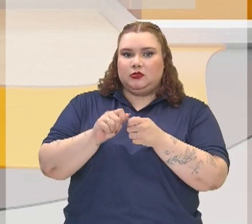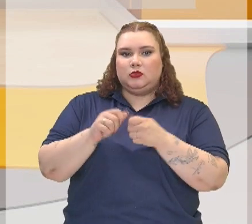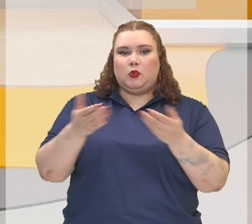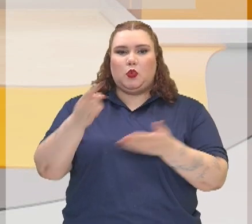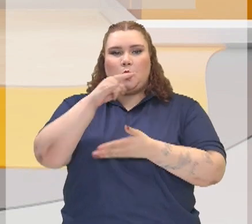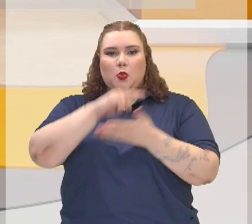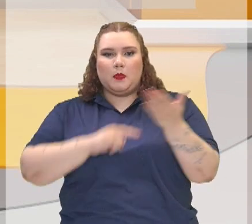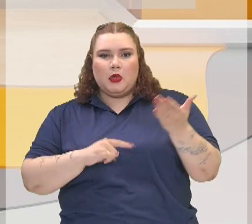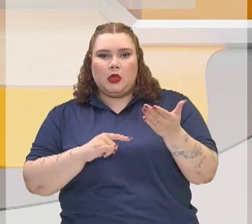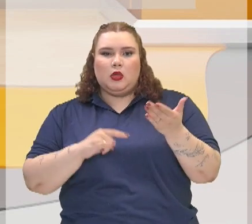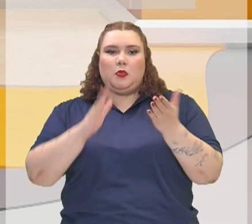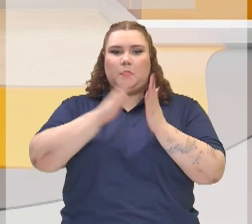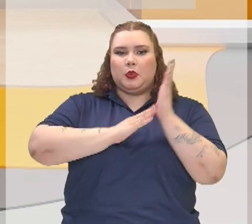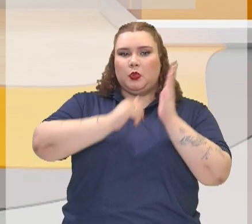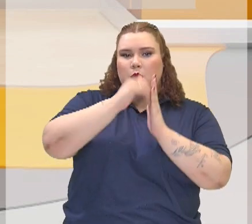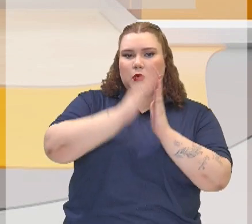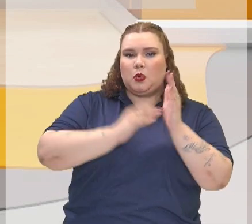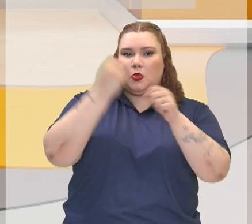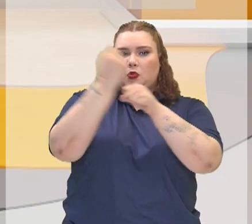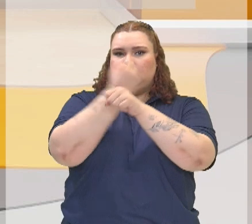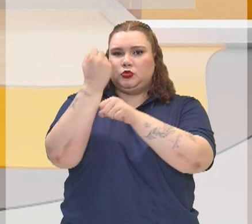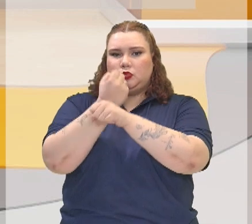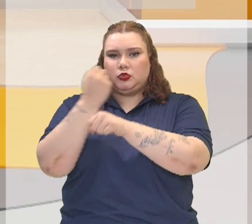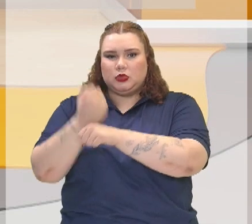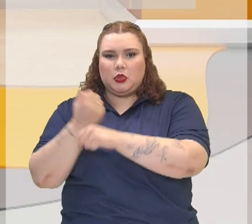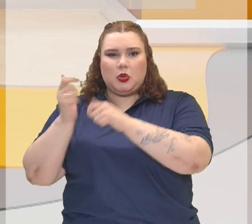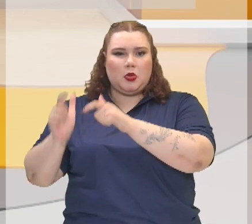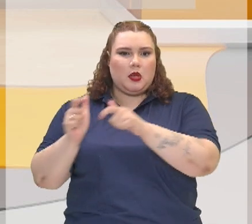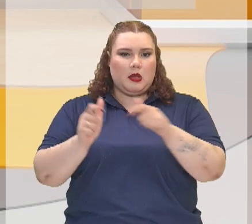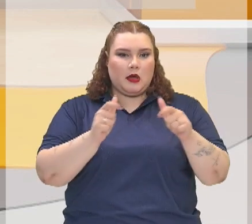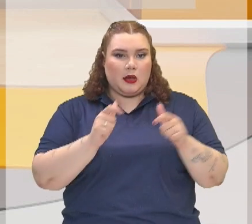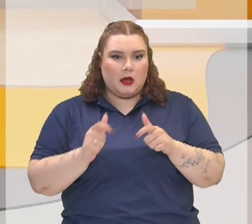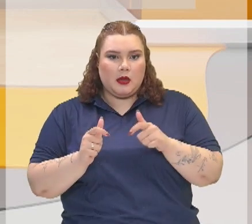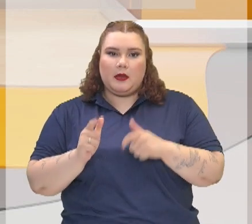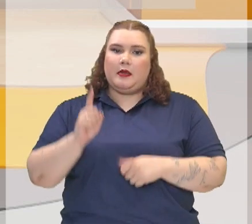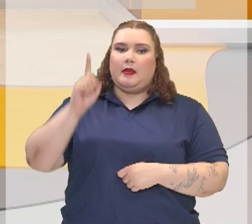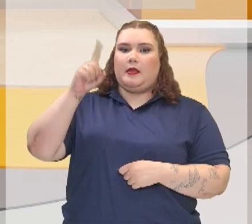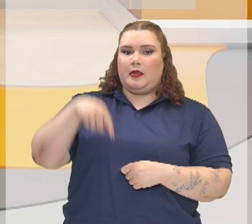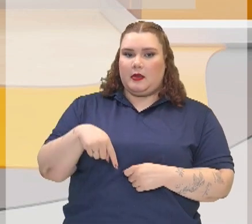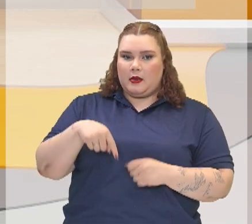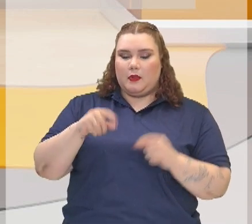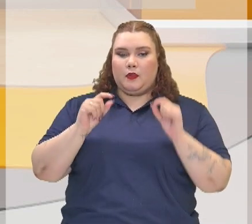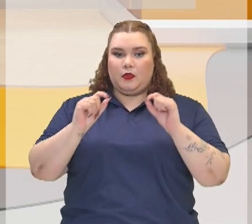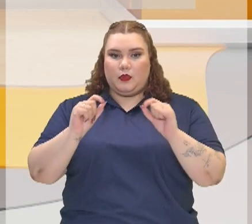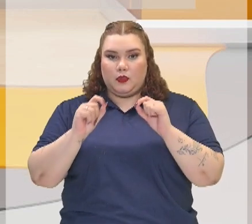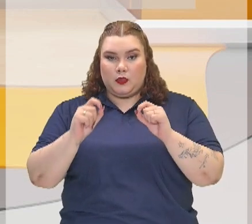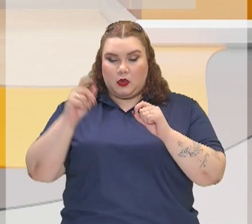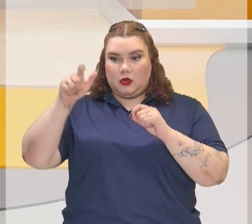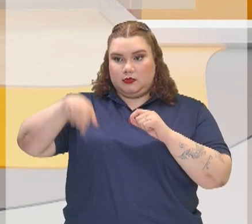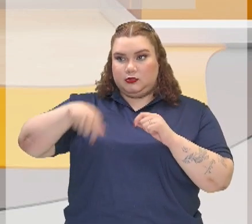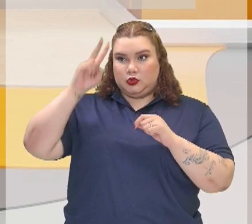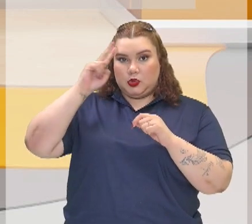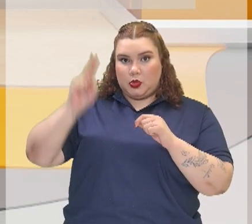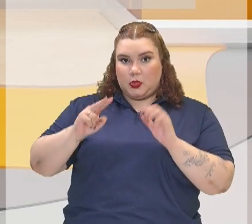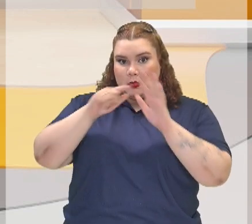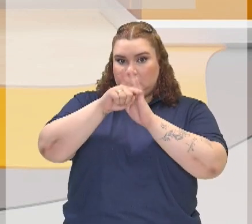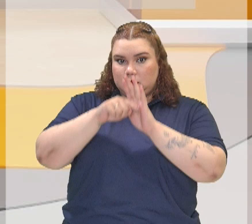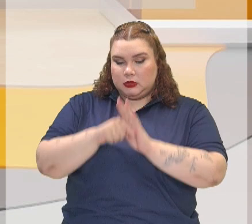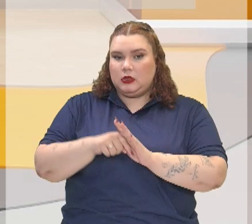documentos, pinturas, construções, esses são considerados pelos historiadores como as